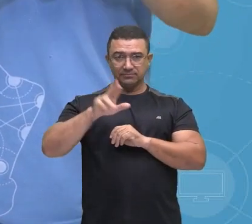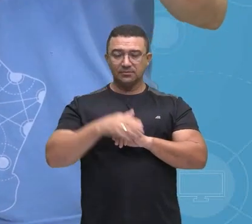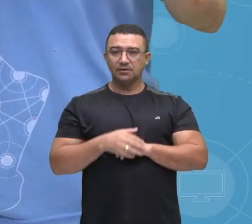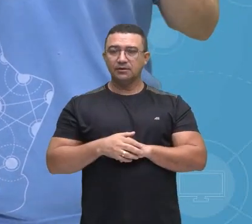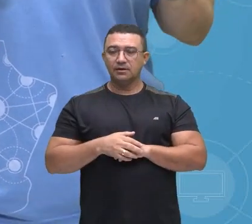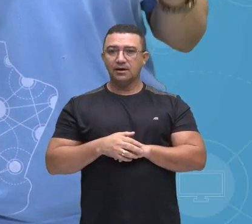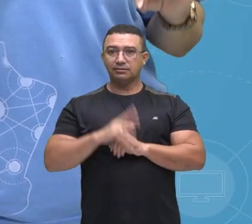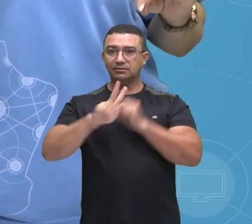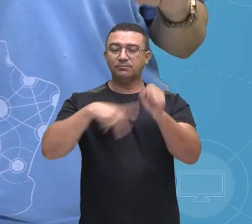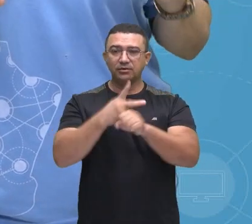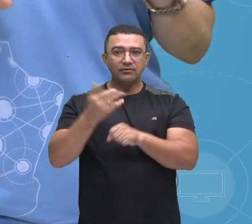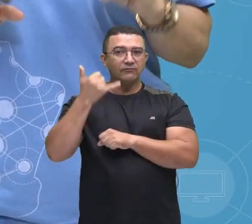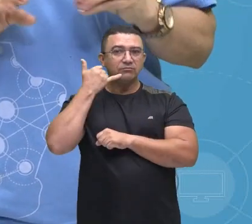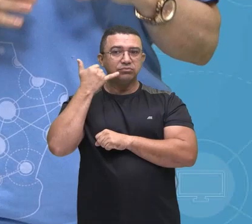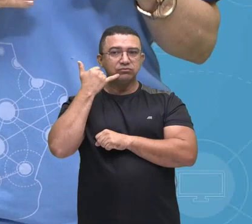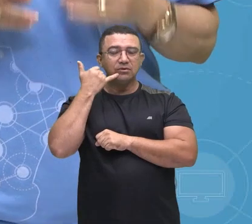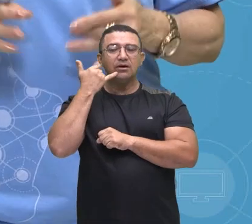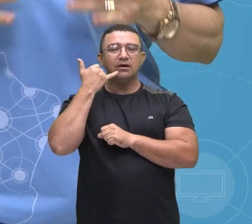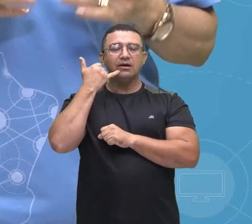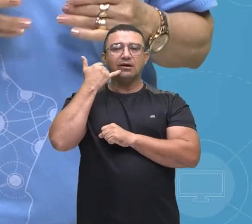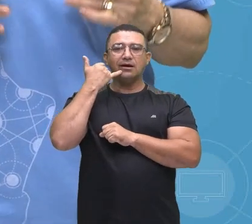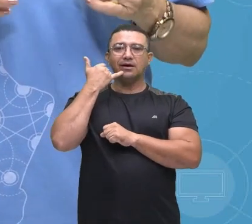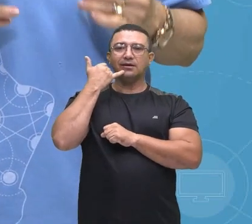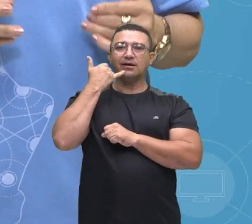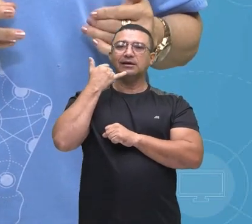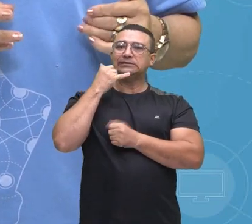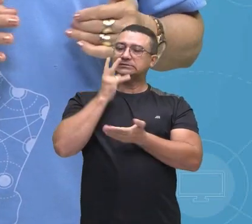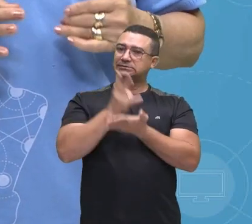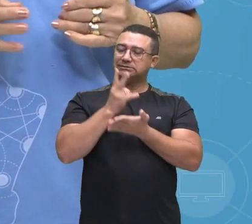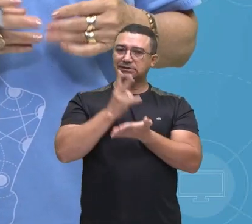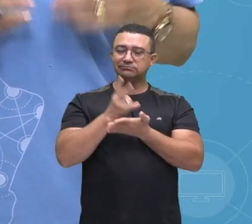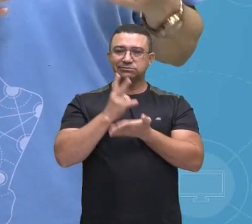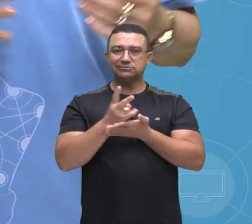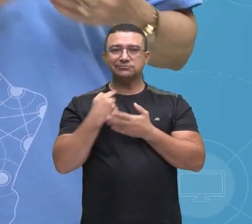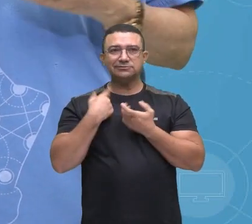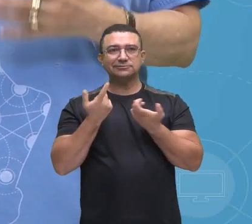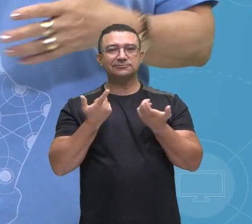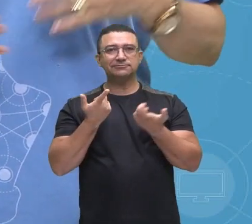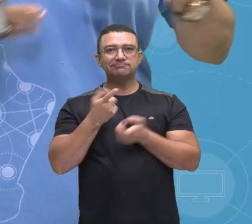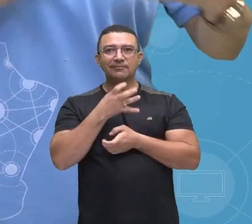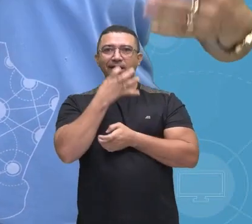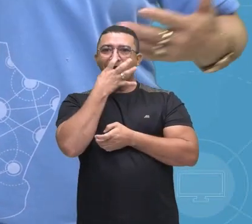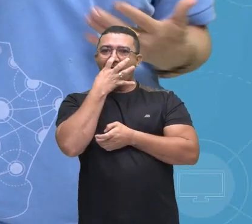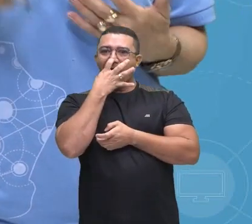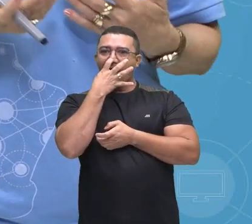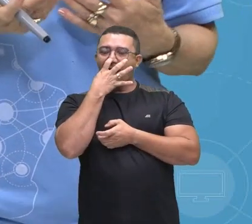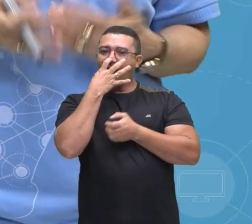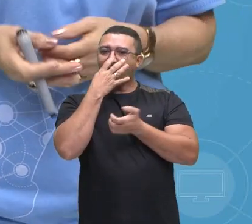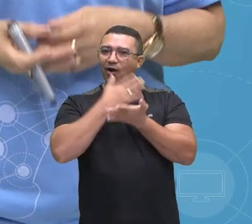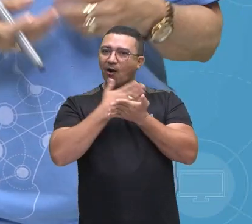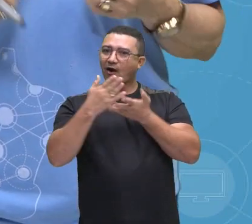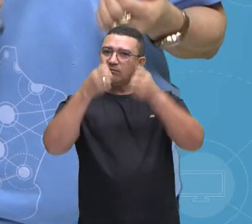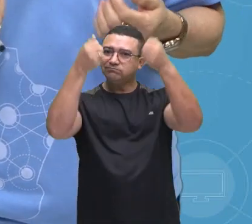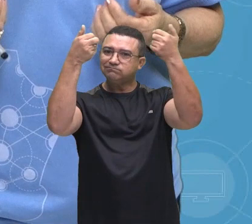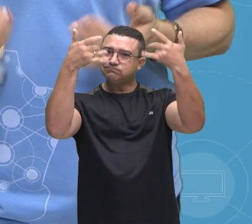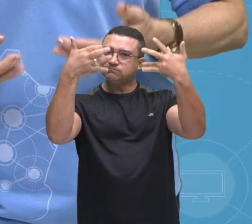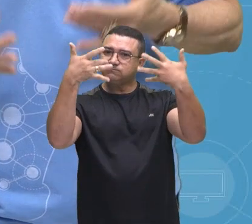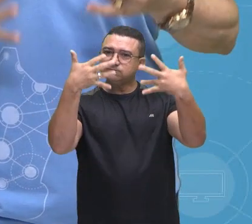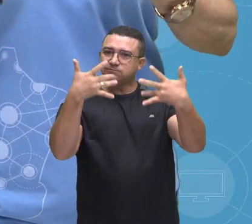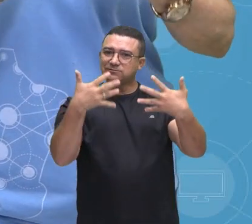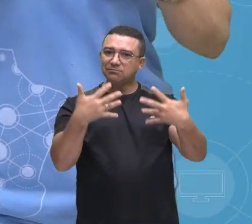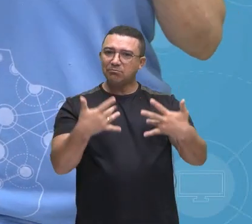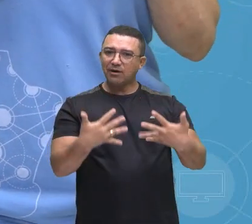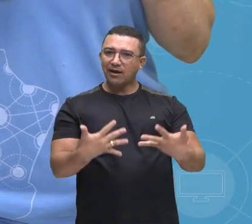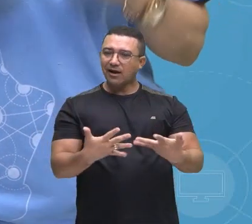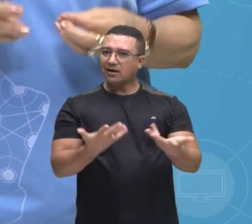Ufa! Fui ficando cada vez mais impressionada conforme ele ia descrevendo a situação